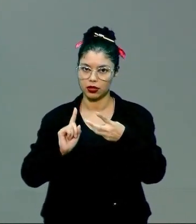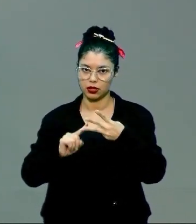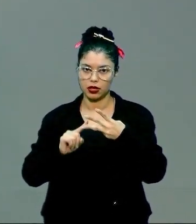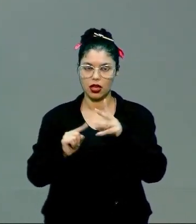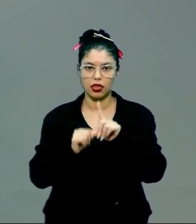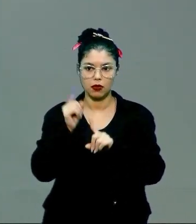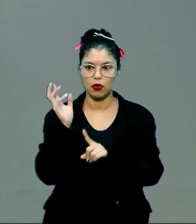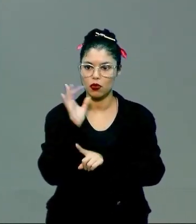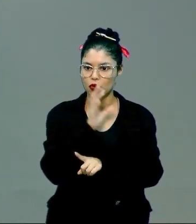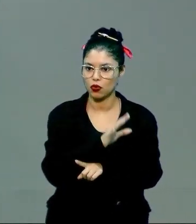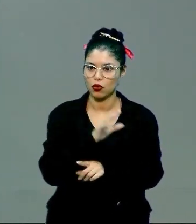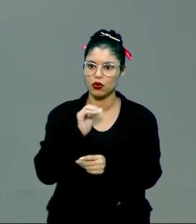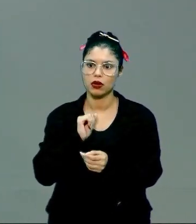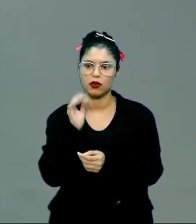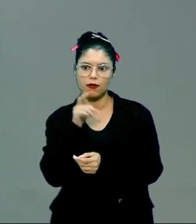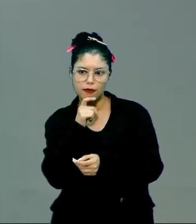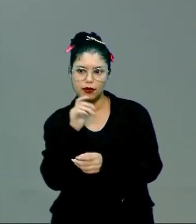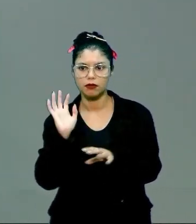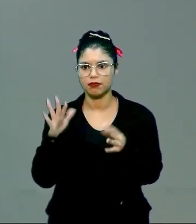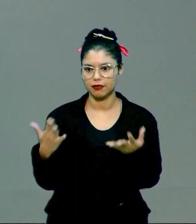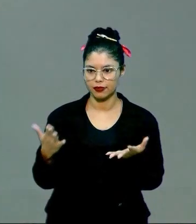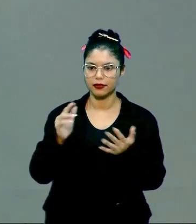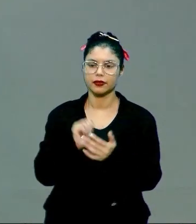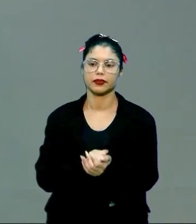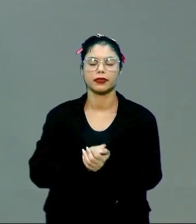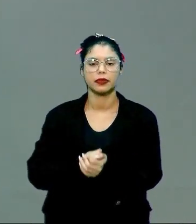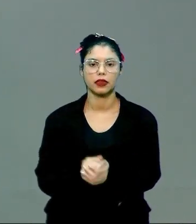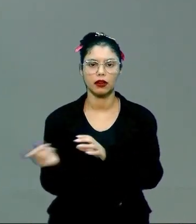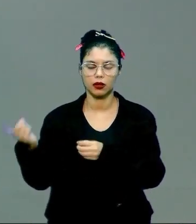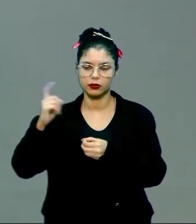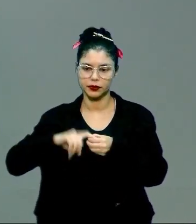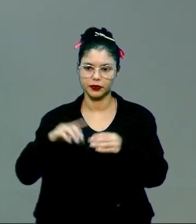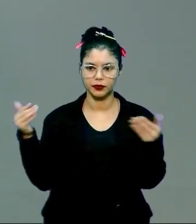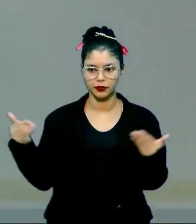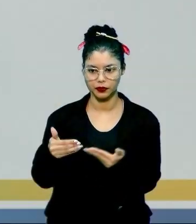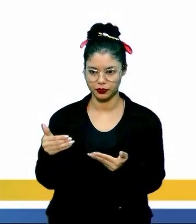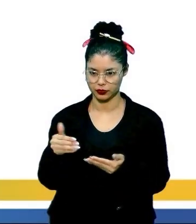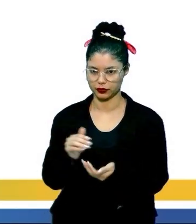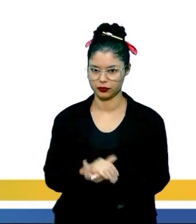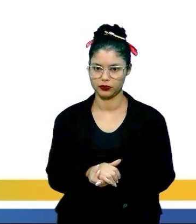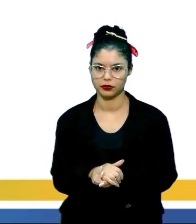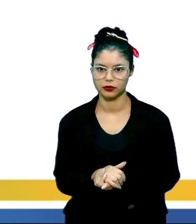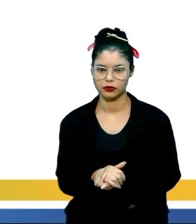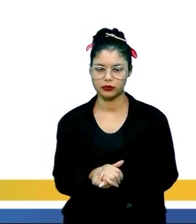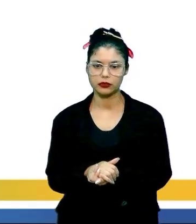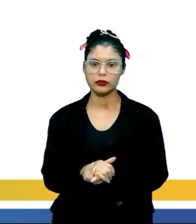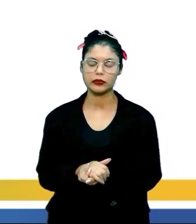três variáveis será o que vamos abordar na nossa aula de hoje.